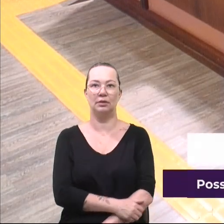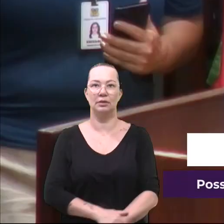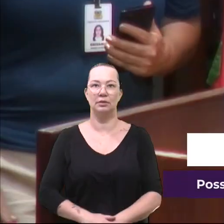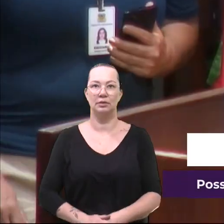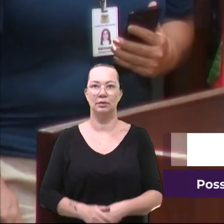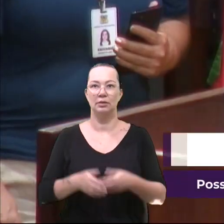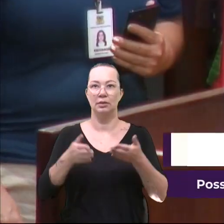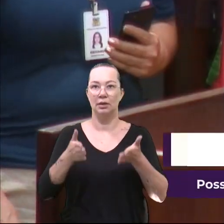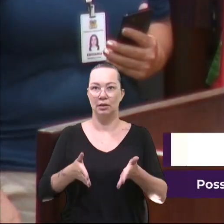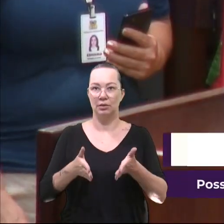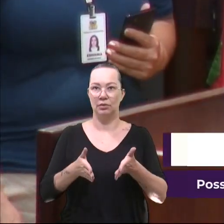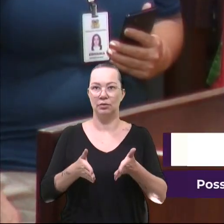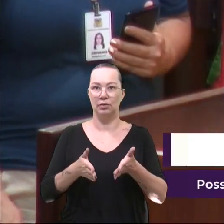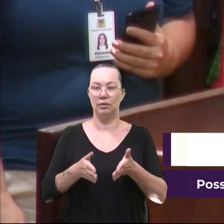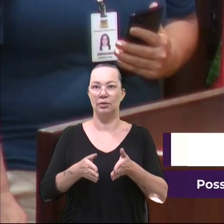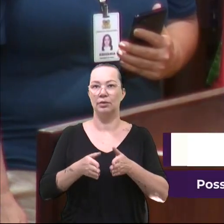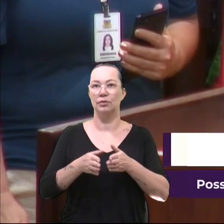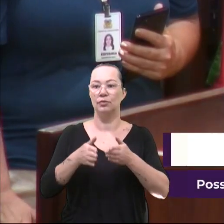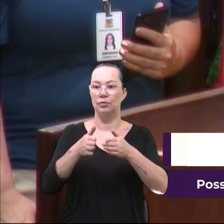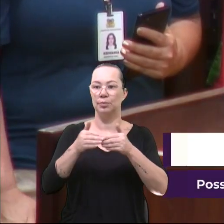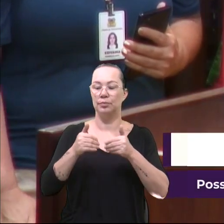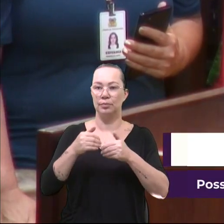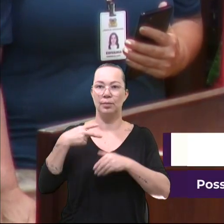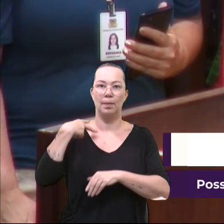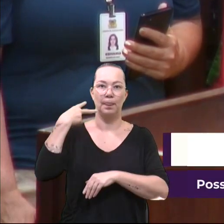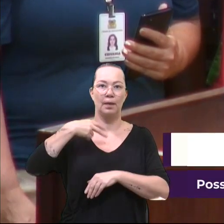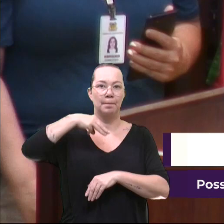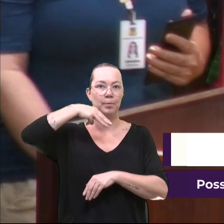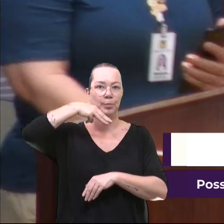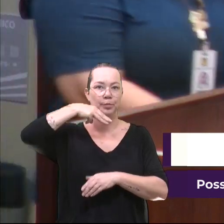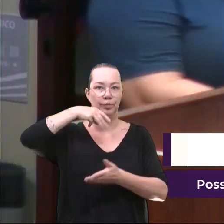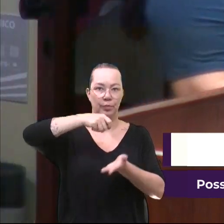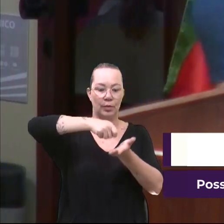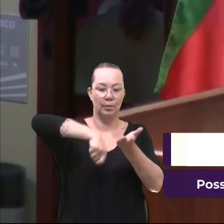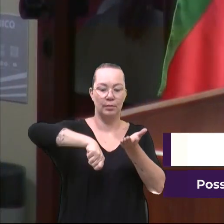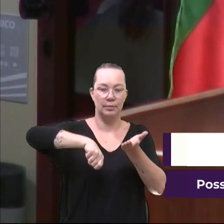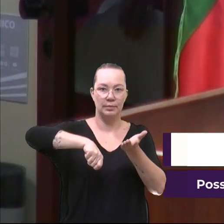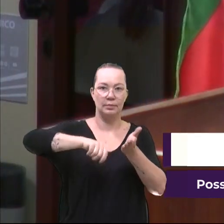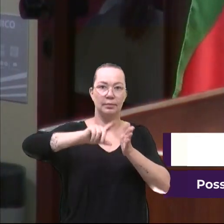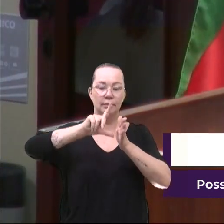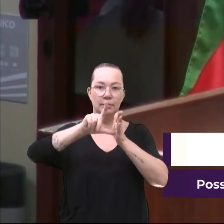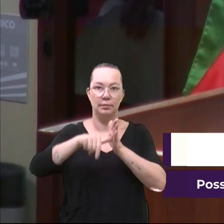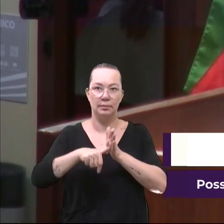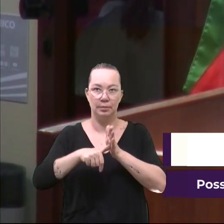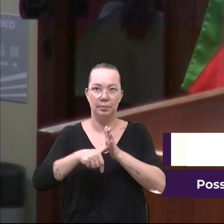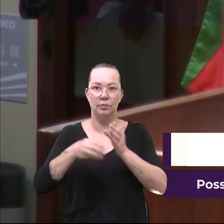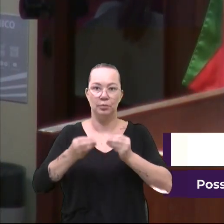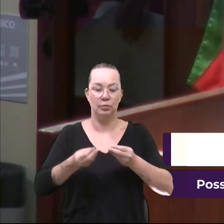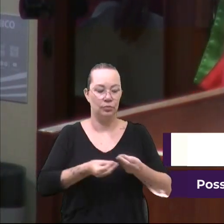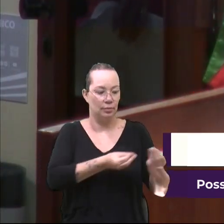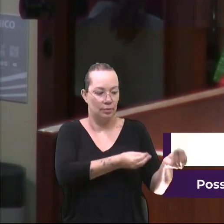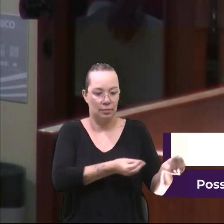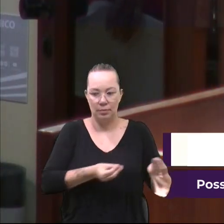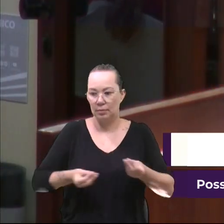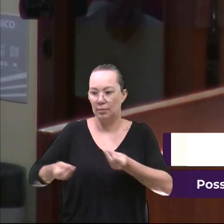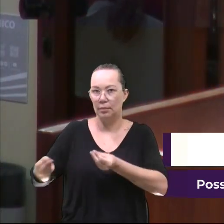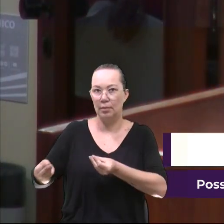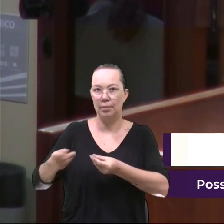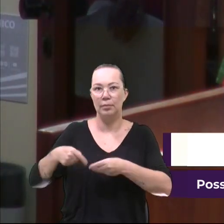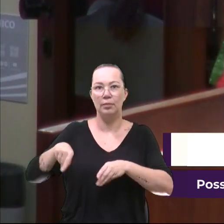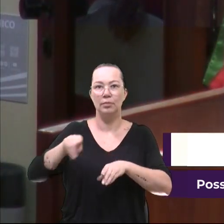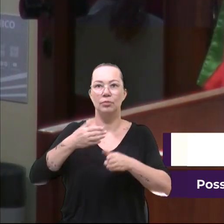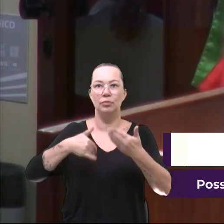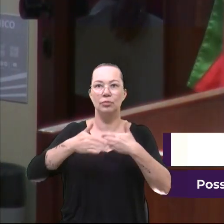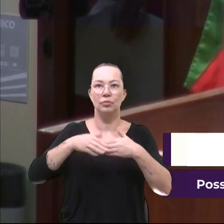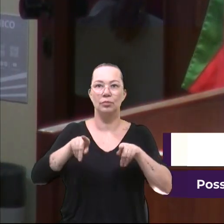Solicitamos à presidente, vereadora Marisol Santos, que assine a ata de posse e, após, que passe para os demais integrantes da mesa assinarem.